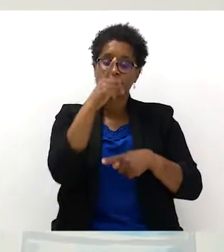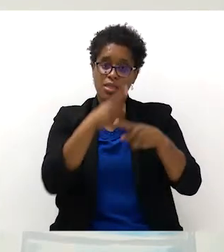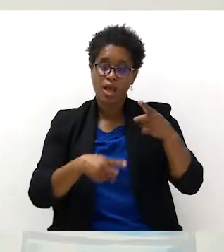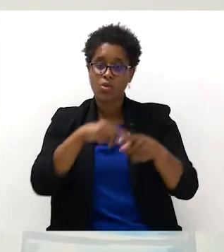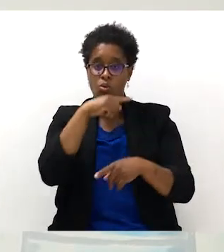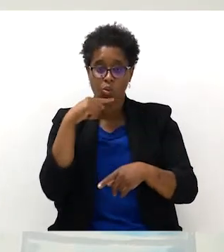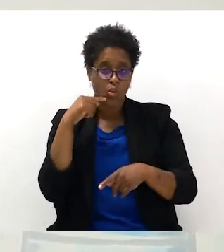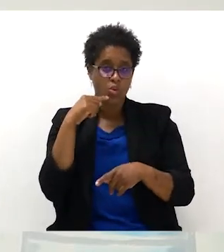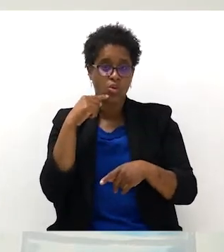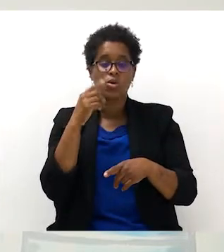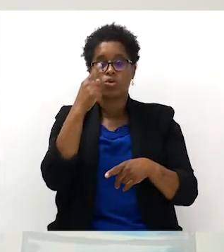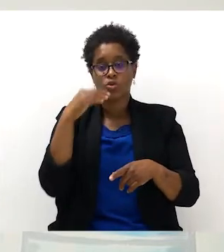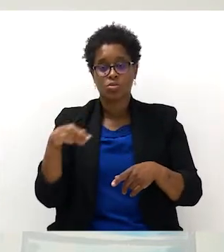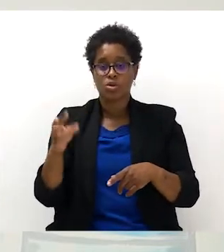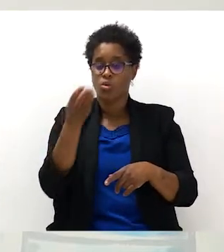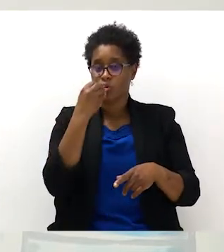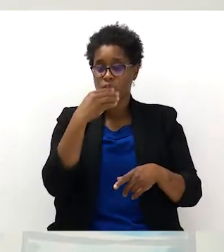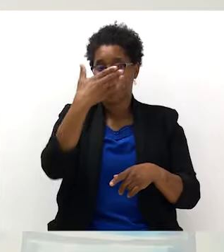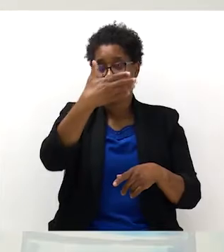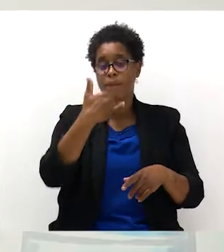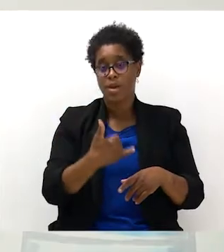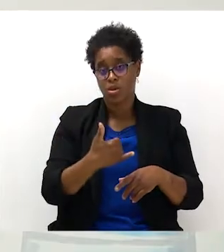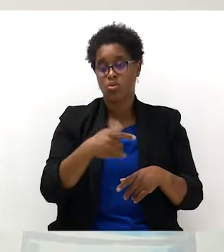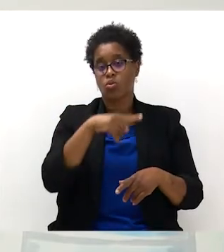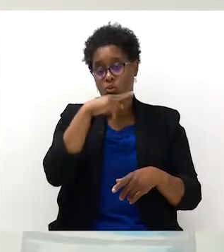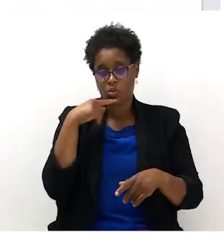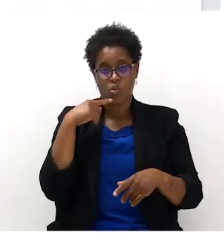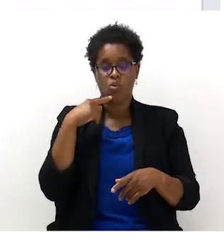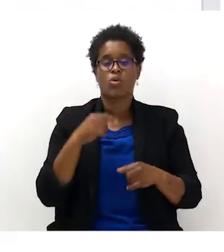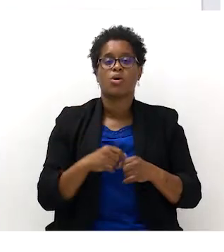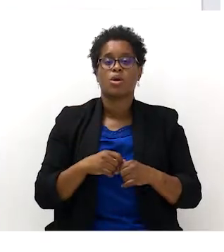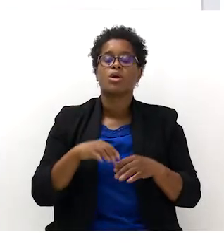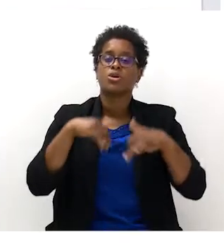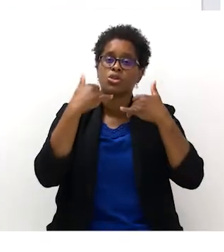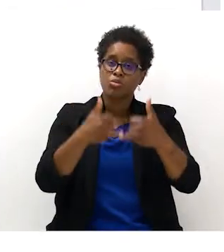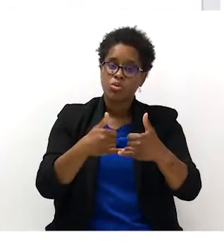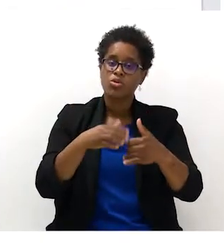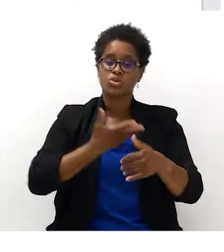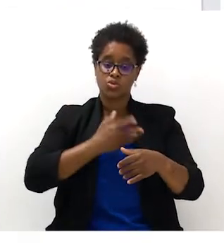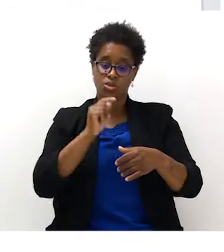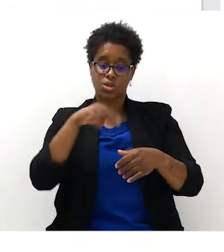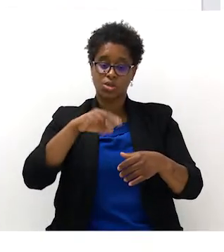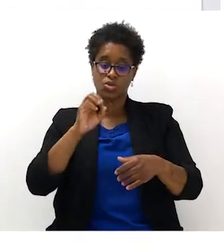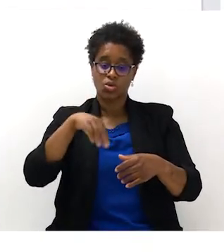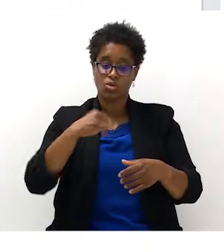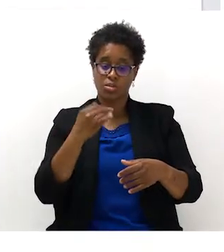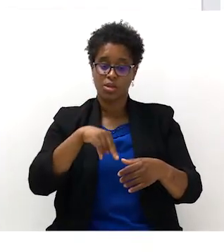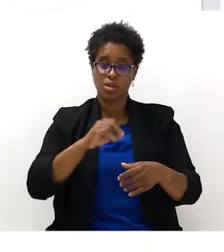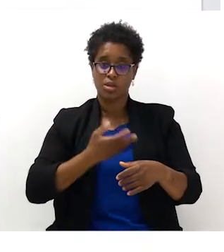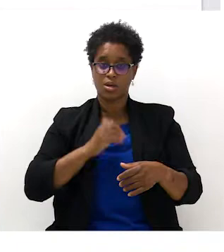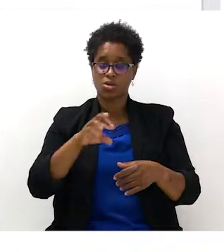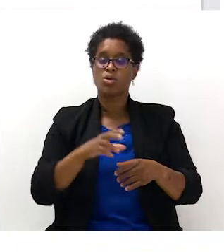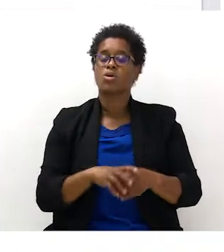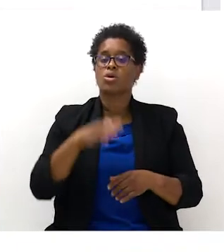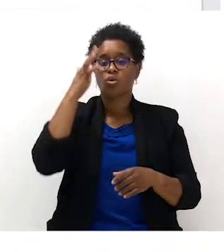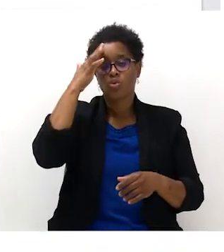do bolo? Então, os meninos comeram um meio do bolo. E depois, o denominador é